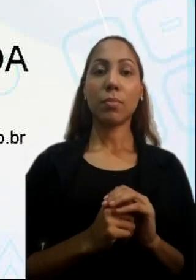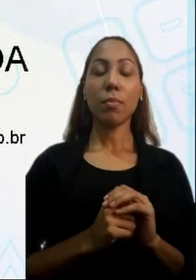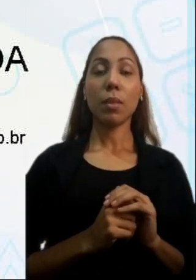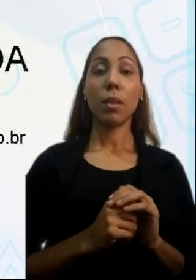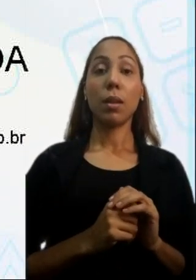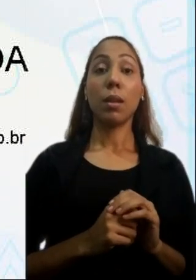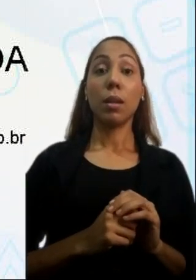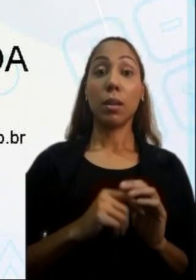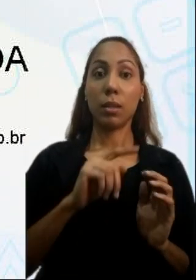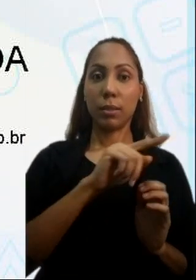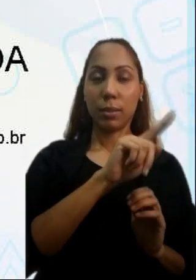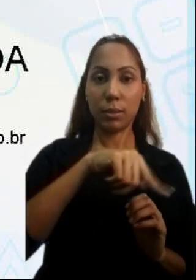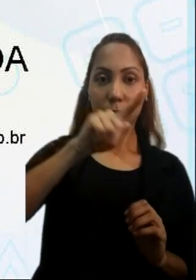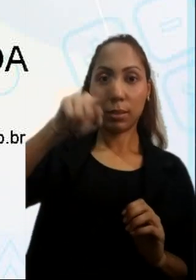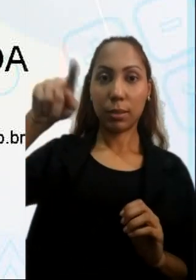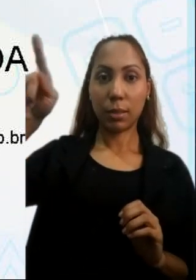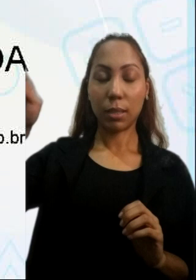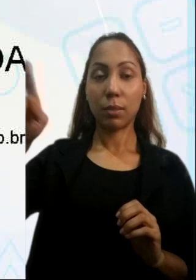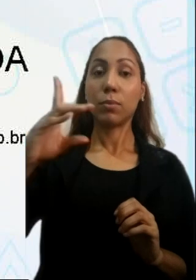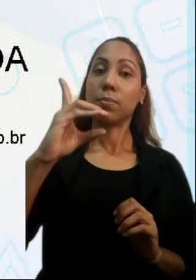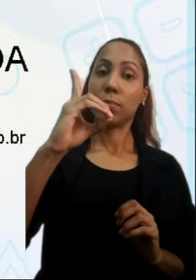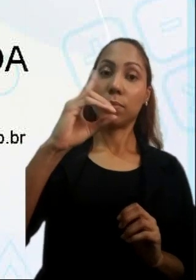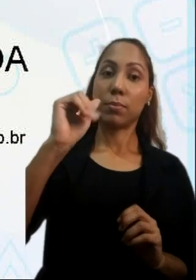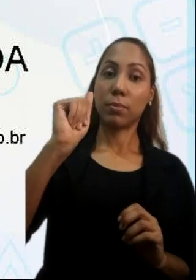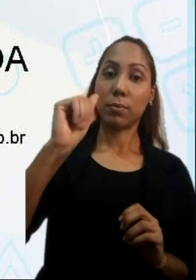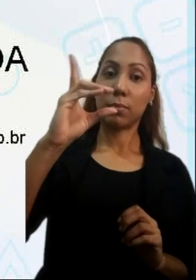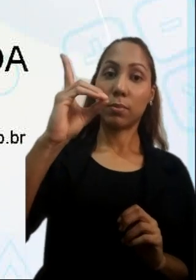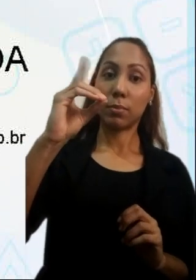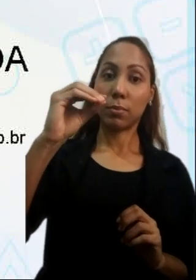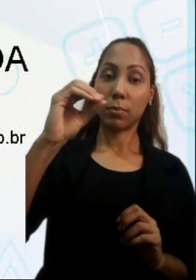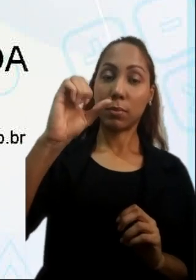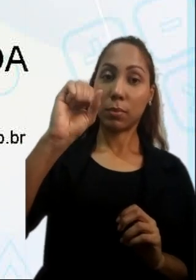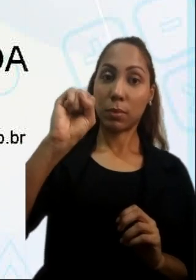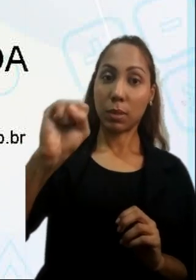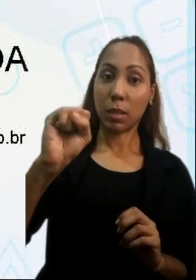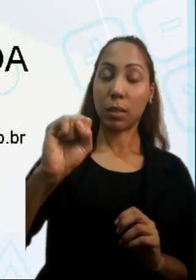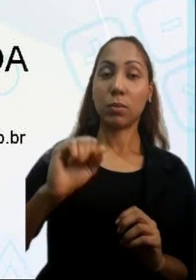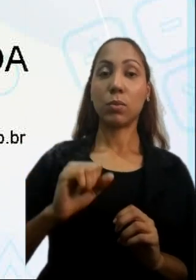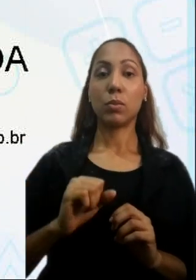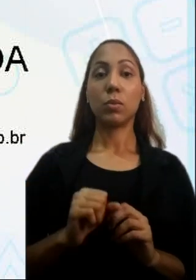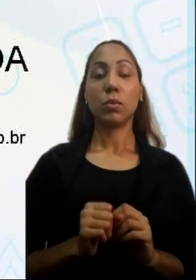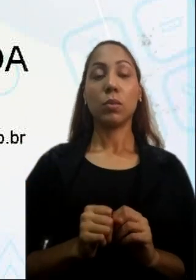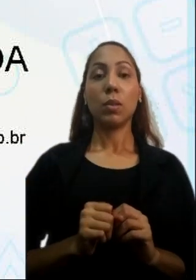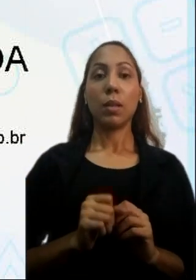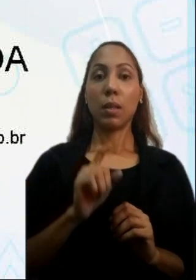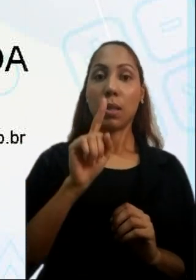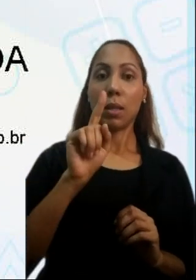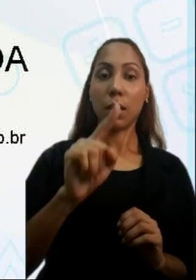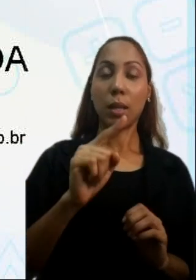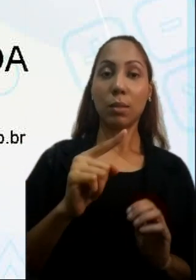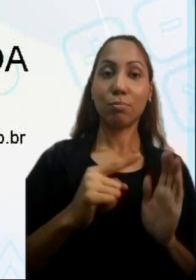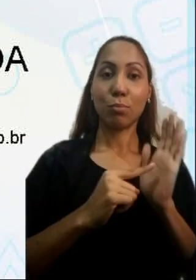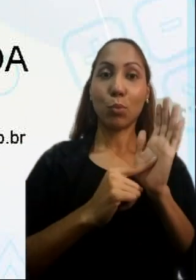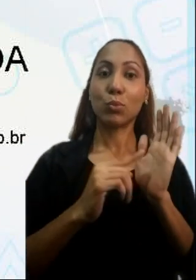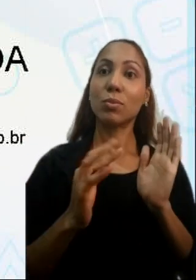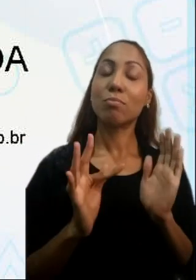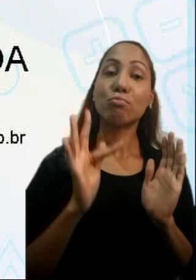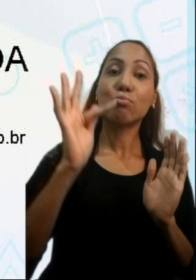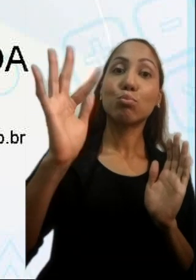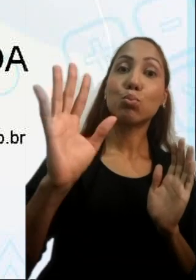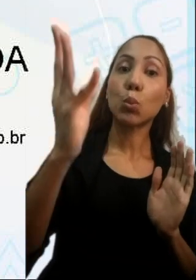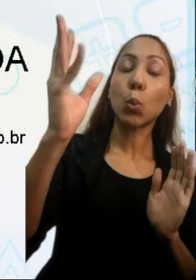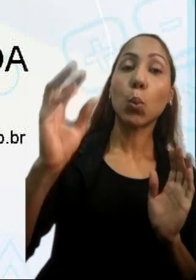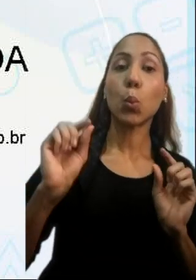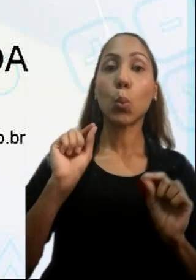representam dinamicamente os dados das tabelas, sendo mais eficiente na sinalização de tendências. O gráfico